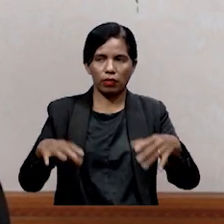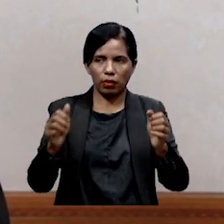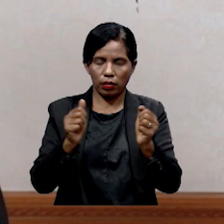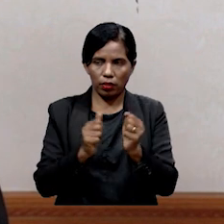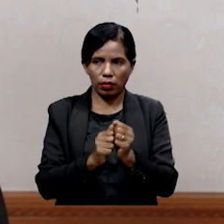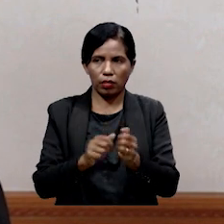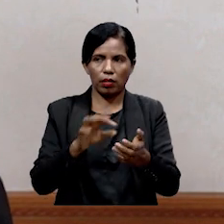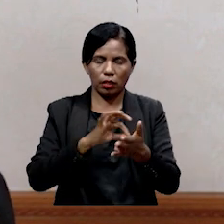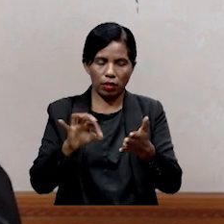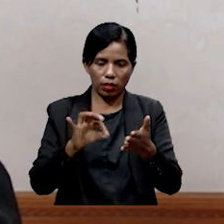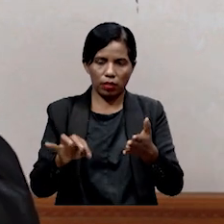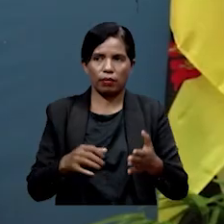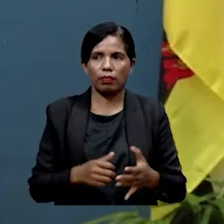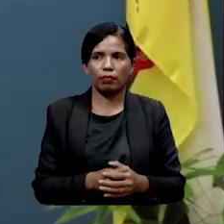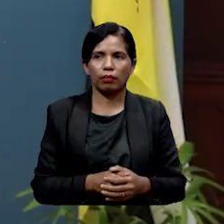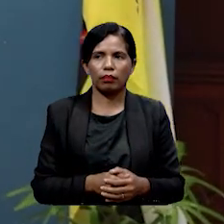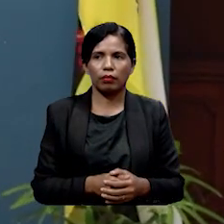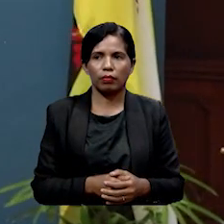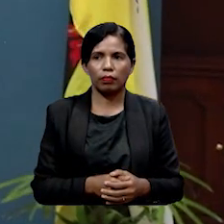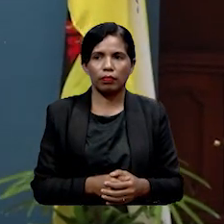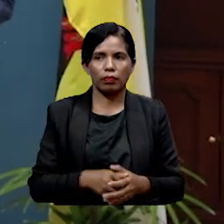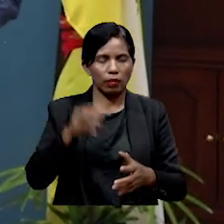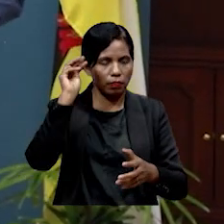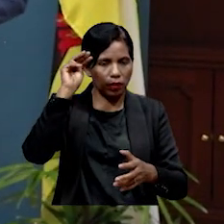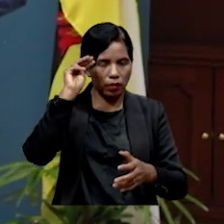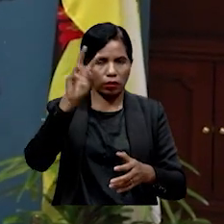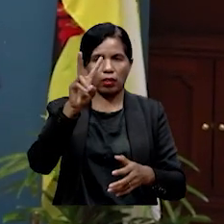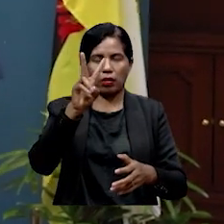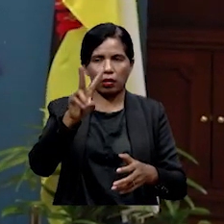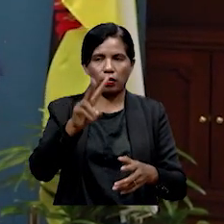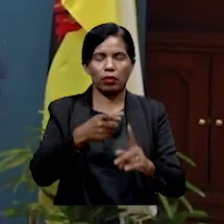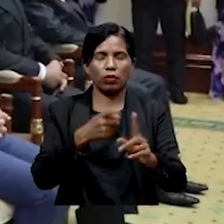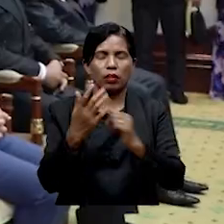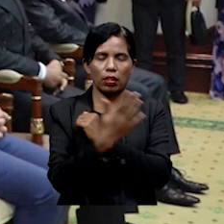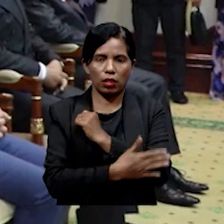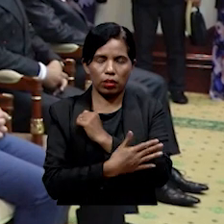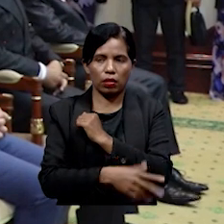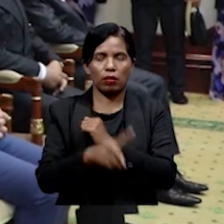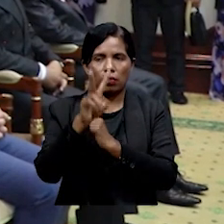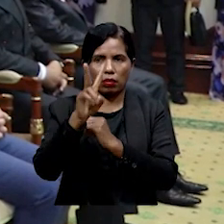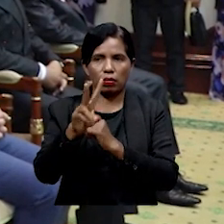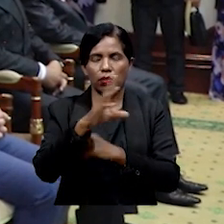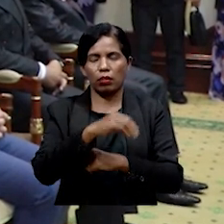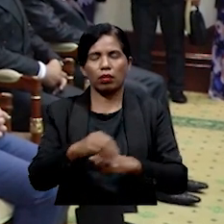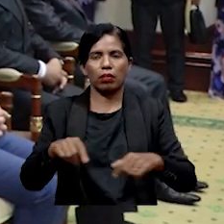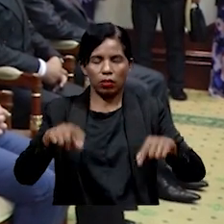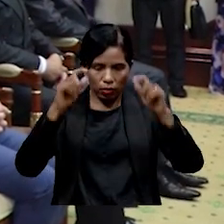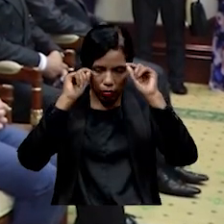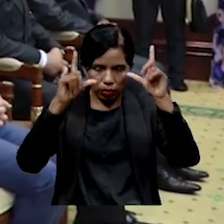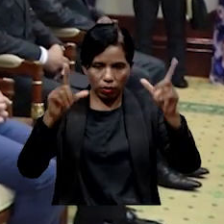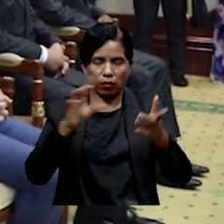formalisasang asinatura nebe maka ministro nai rua kosi nasang rua Brunei Darussalam ho Timor Leste asina